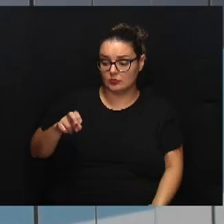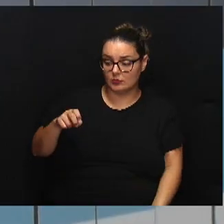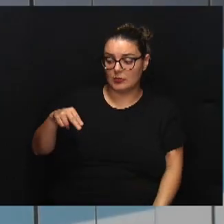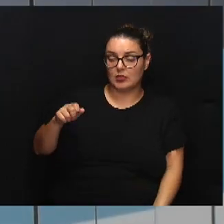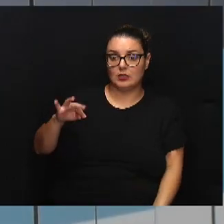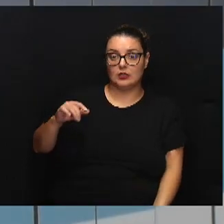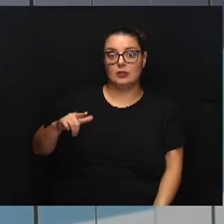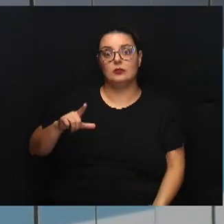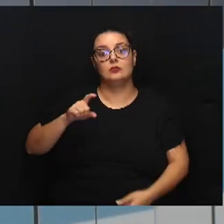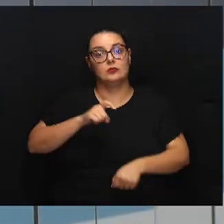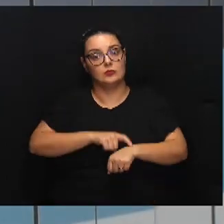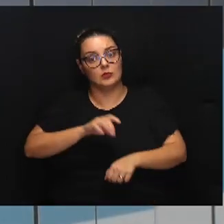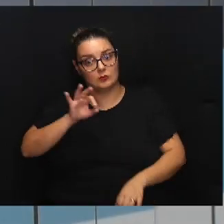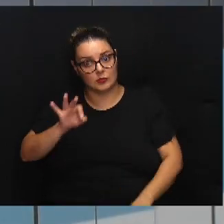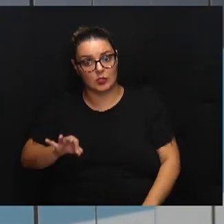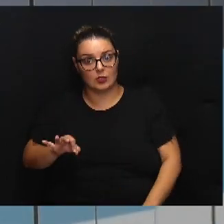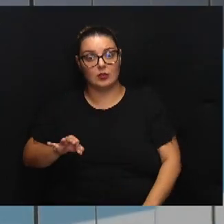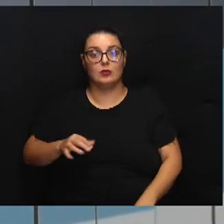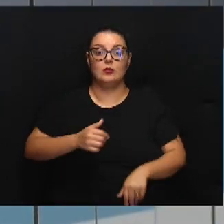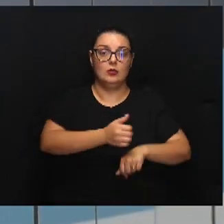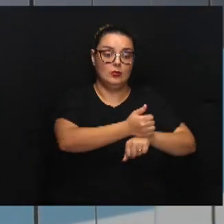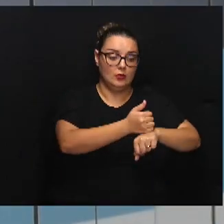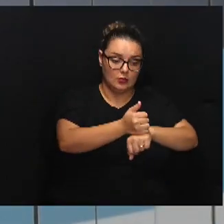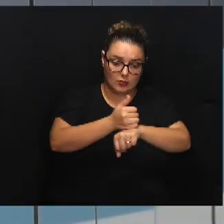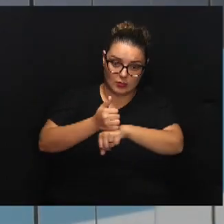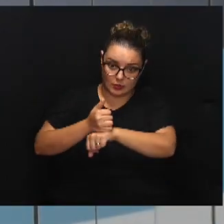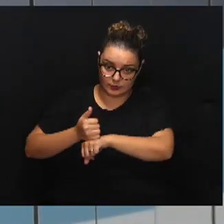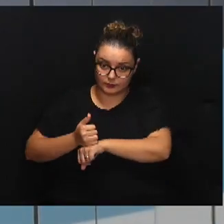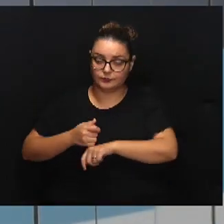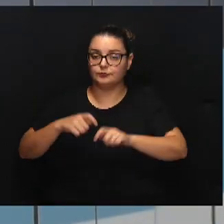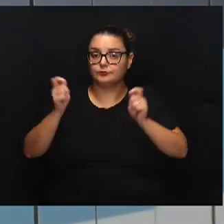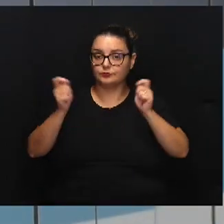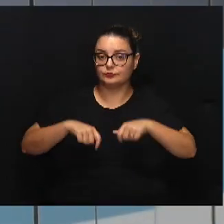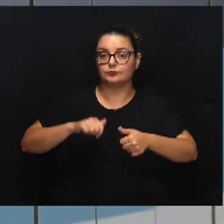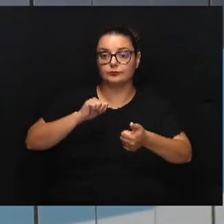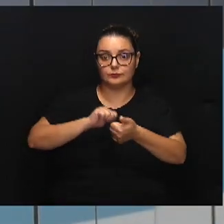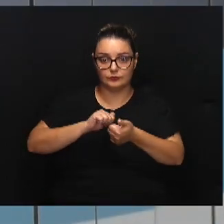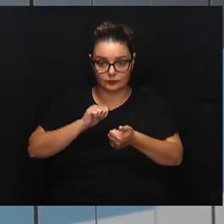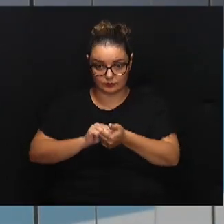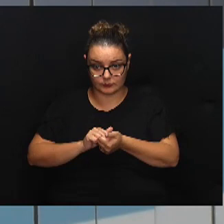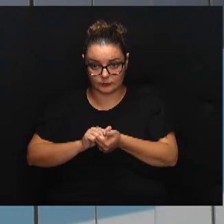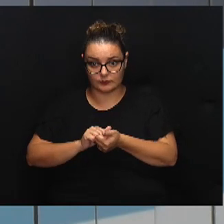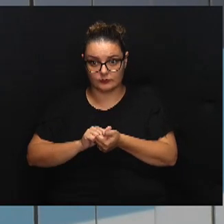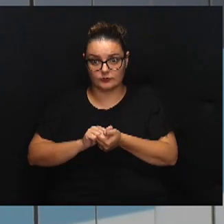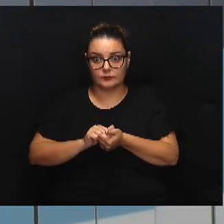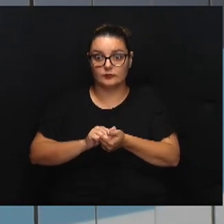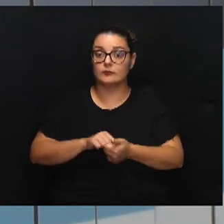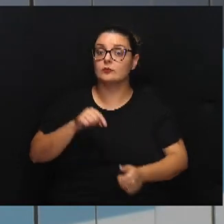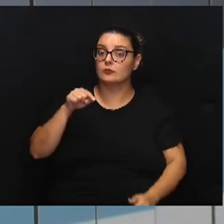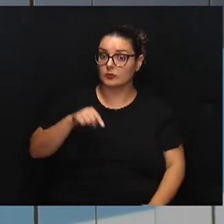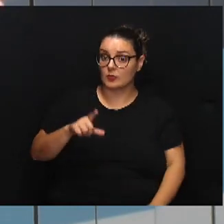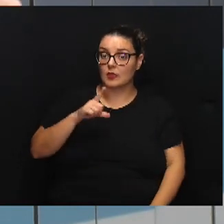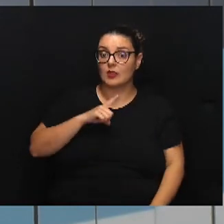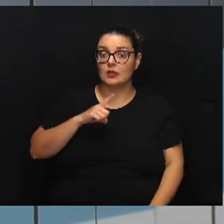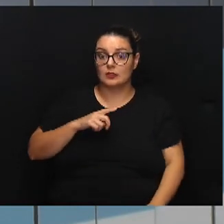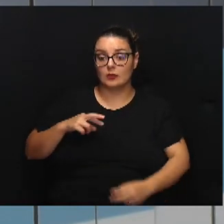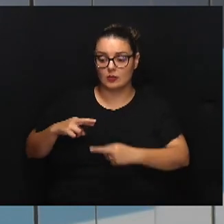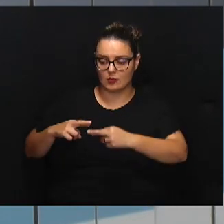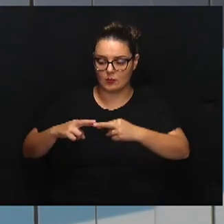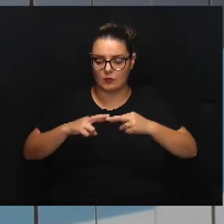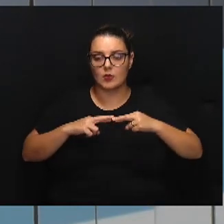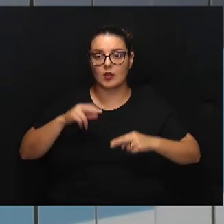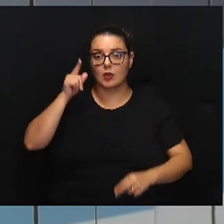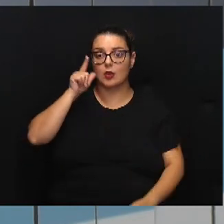tempo oportuno, com profissionais que estejam capacitados, qualificados. Para isso, precisa ter uma rede que